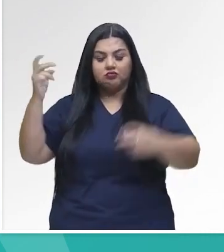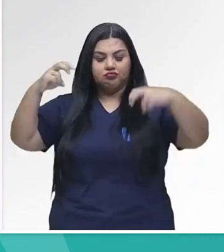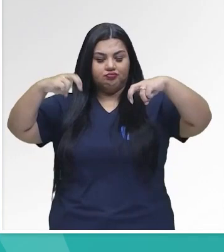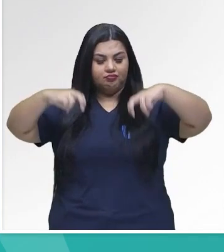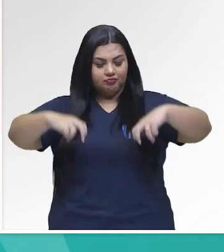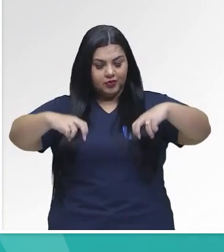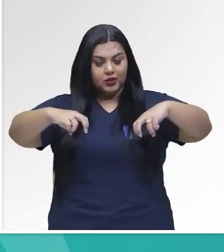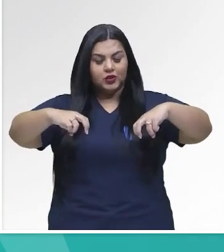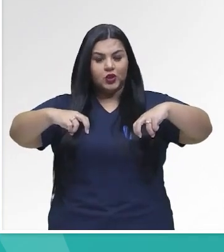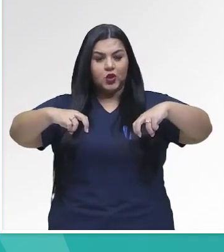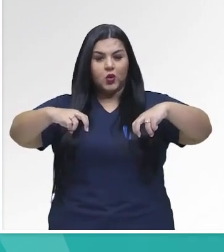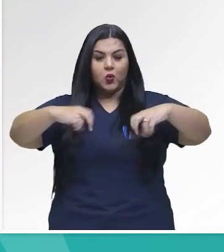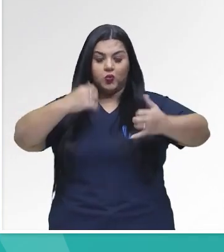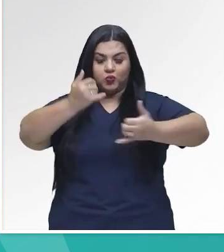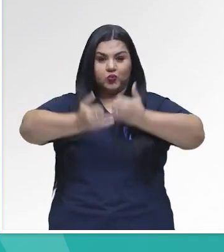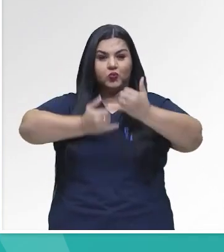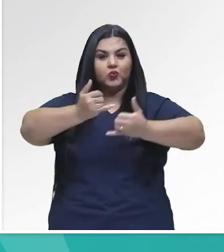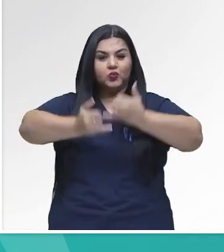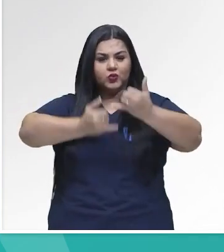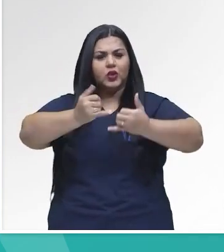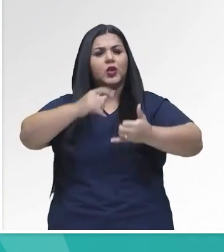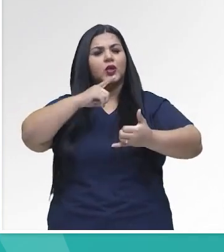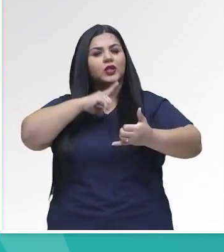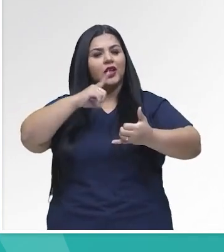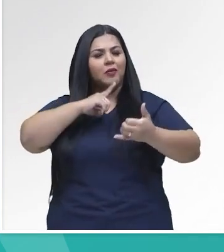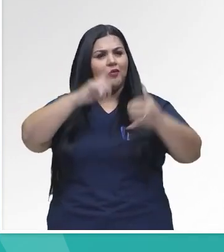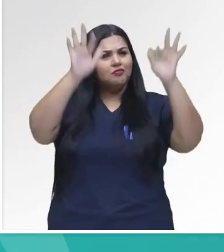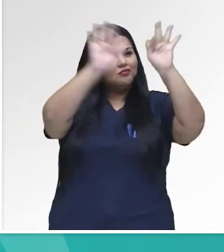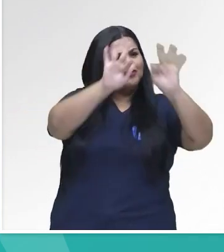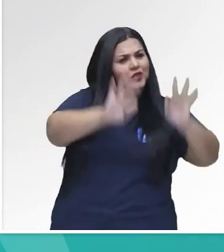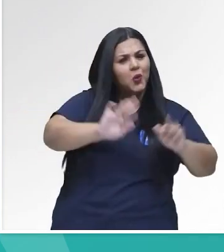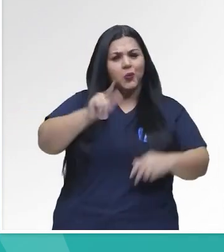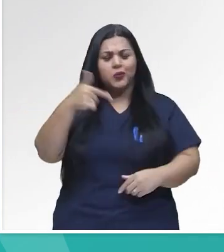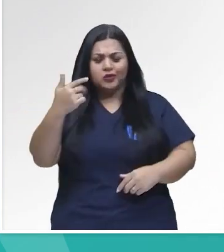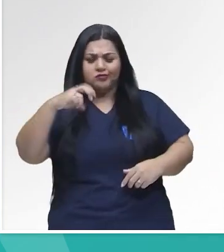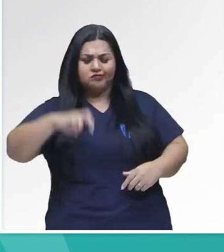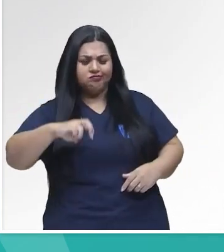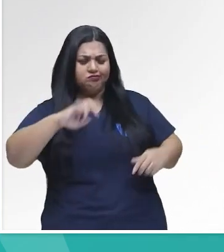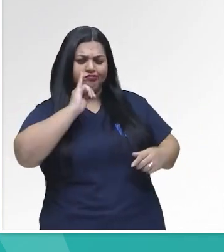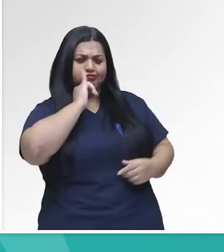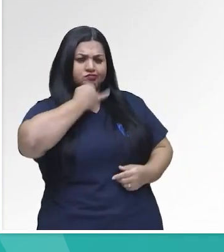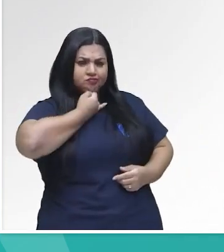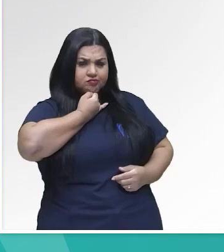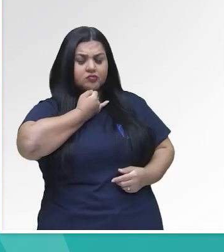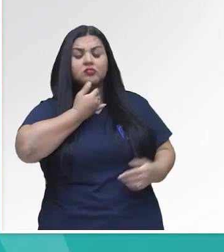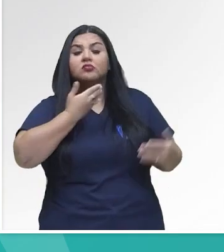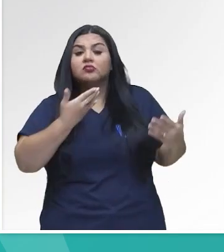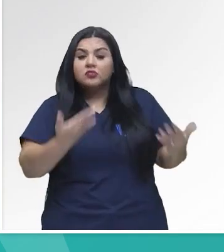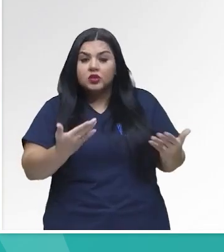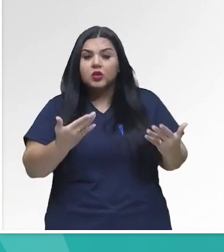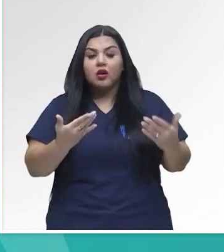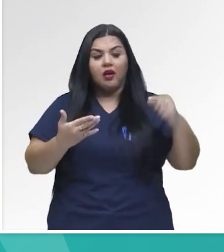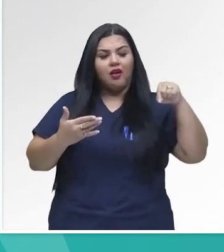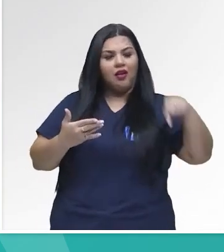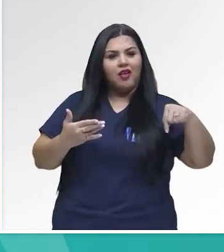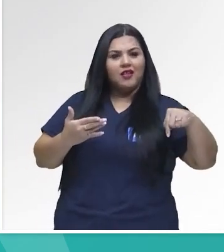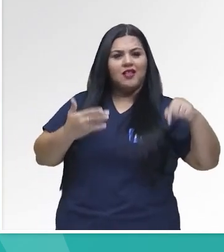garotos estão jogando, né? Tem um muito alegre, muito animado e o outro ficou tristonho. E o animado